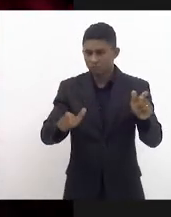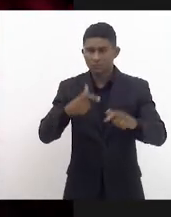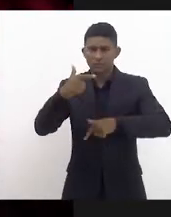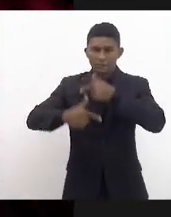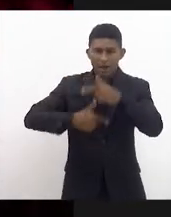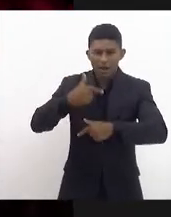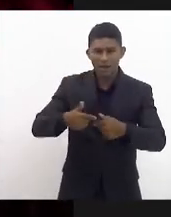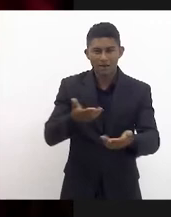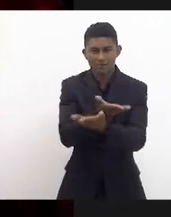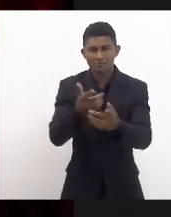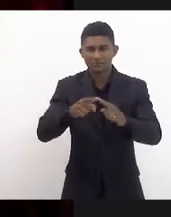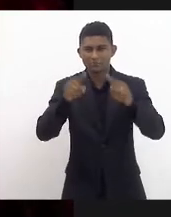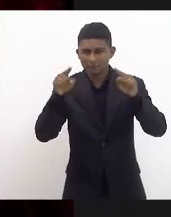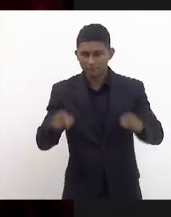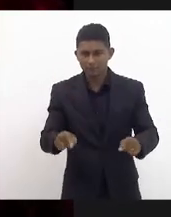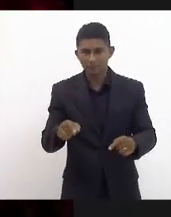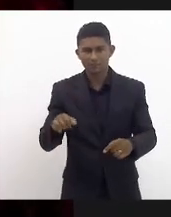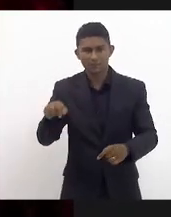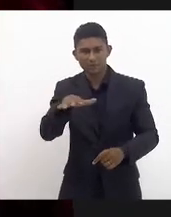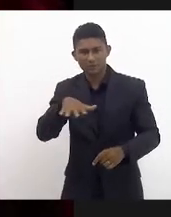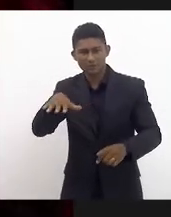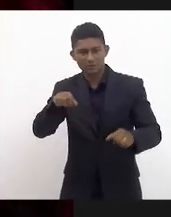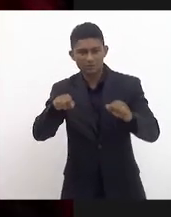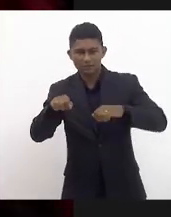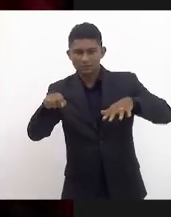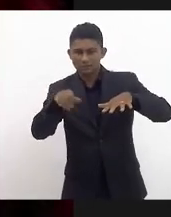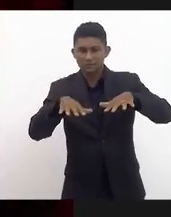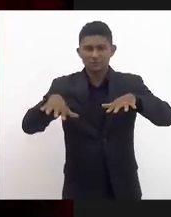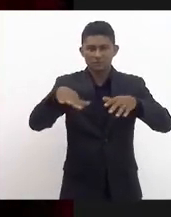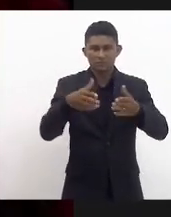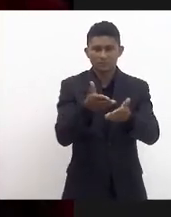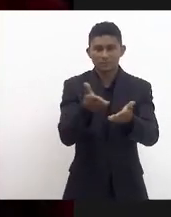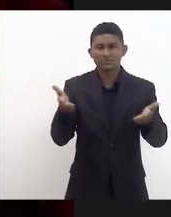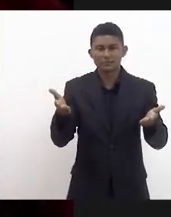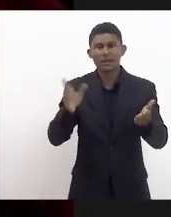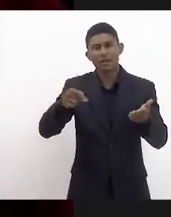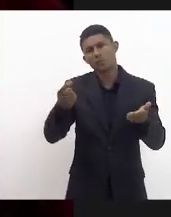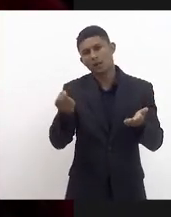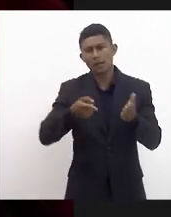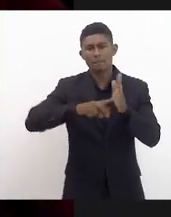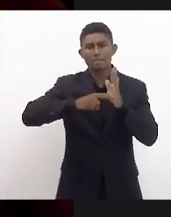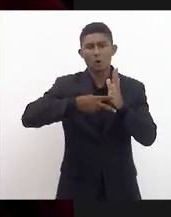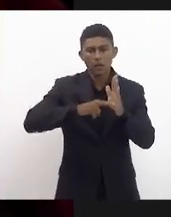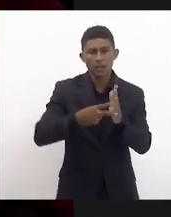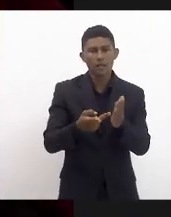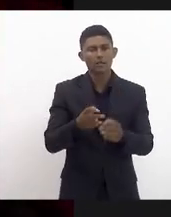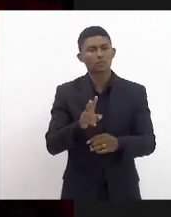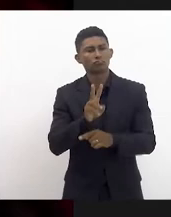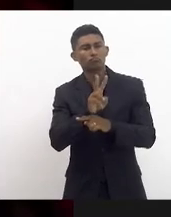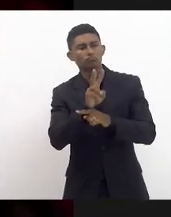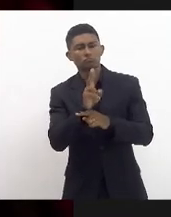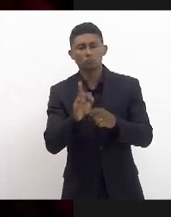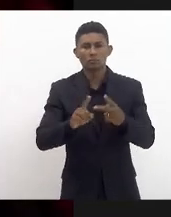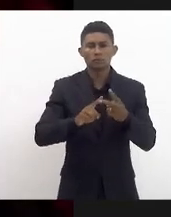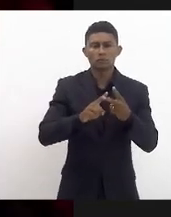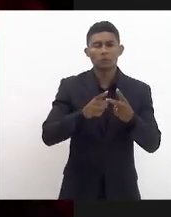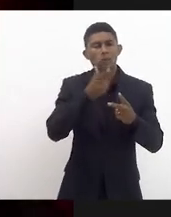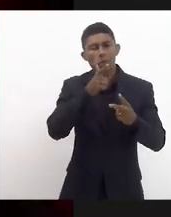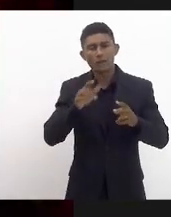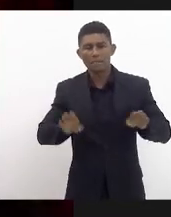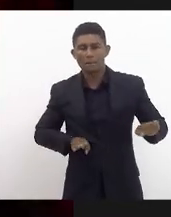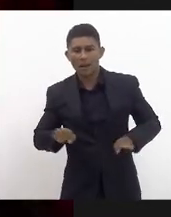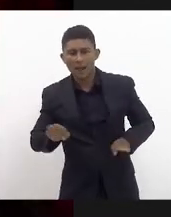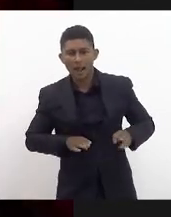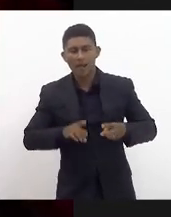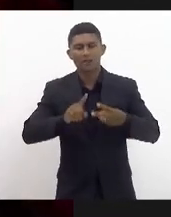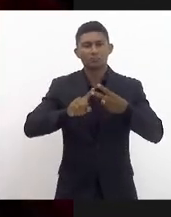de pandemia, que são as categorias mais basilares, né, porteiros, empregadas domésticas, técnicos, enfim, vão ter